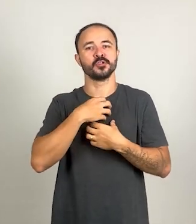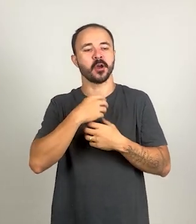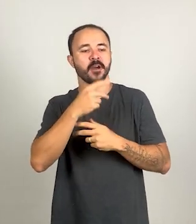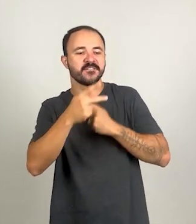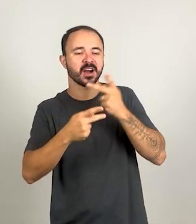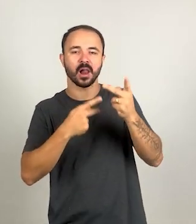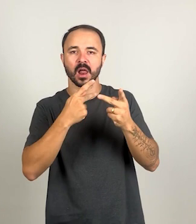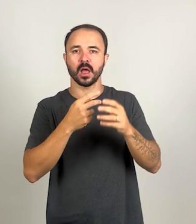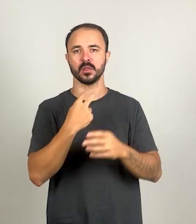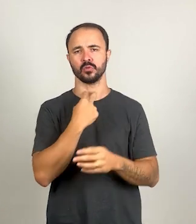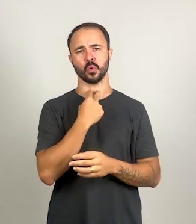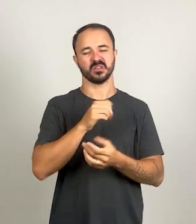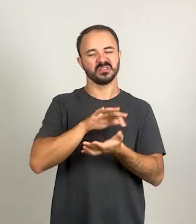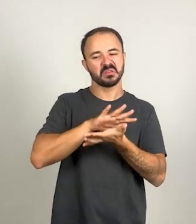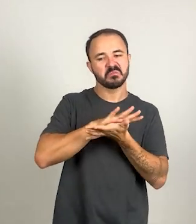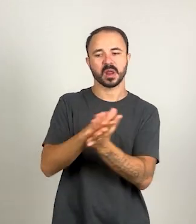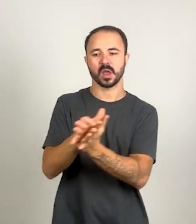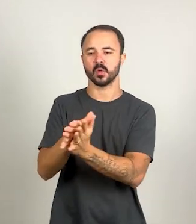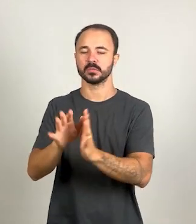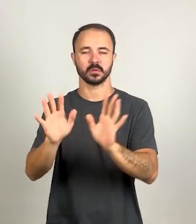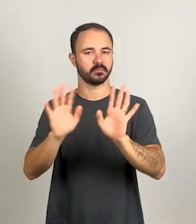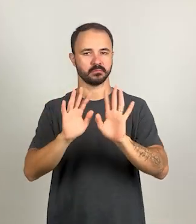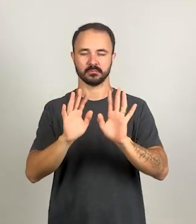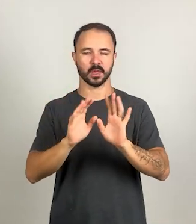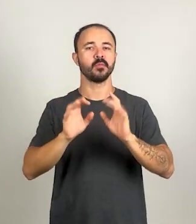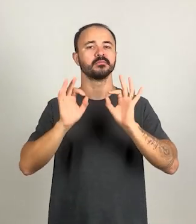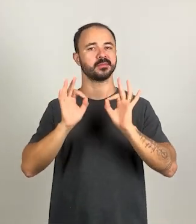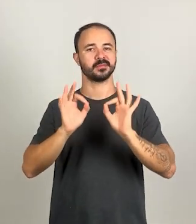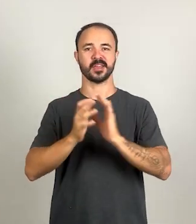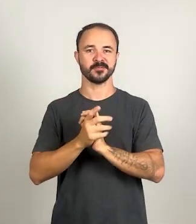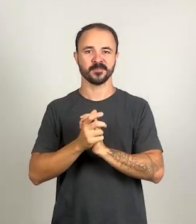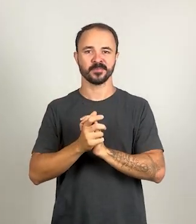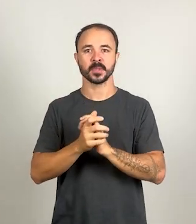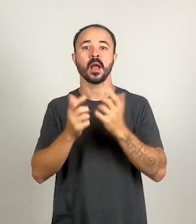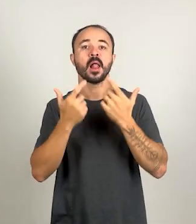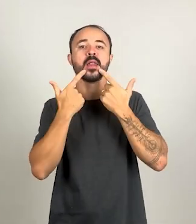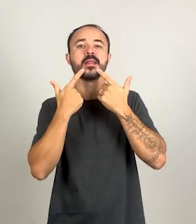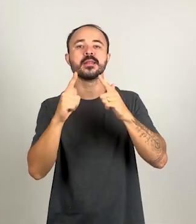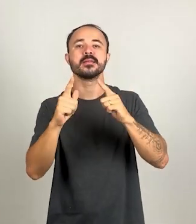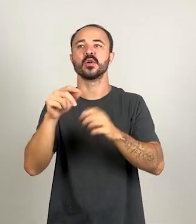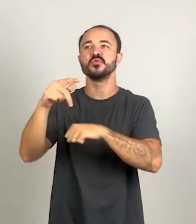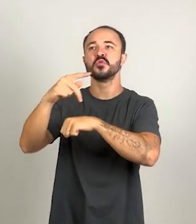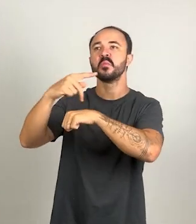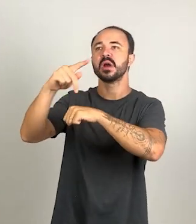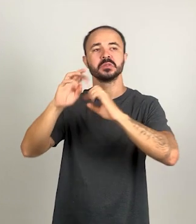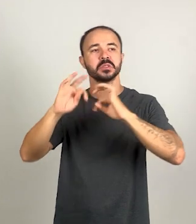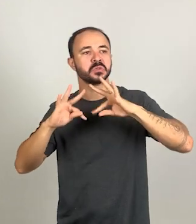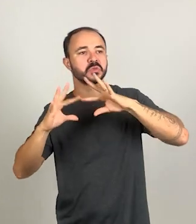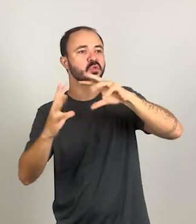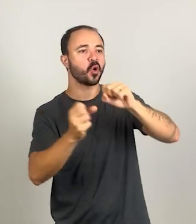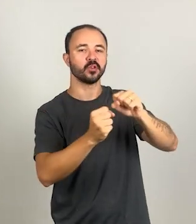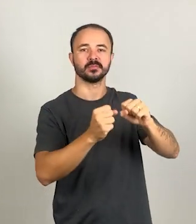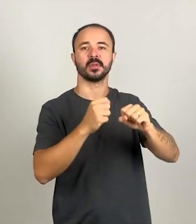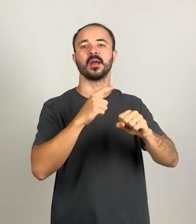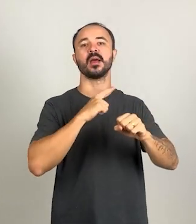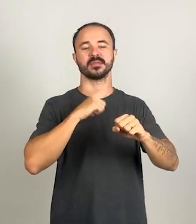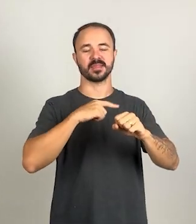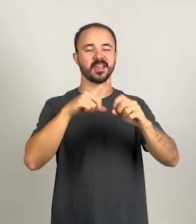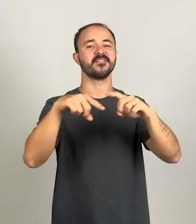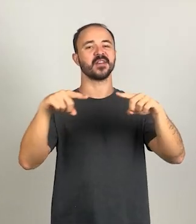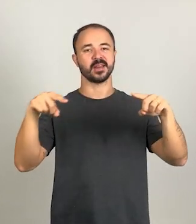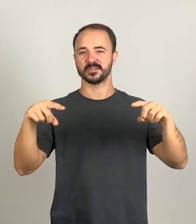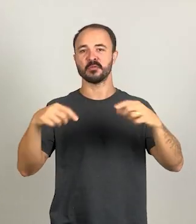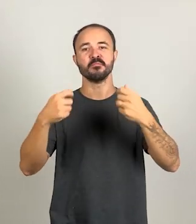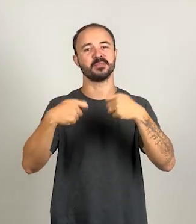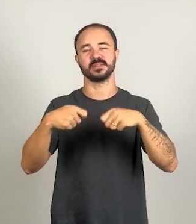preconceito linguístico todos os idiomas possuem variações e todas elas são válidas e devem ser respeitadas